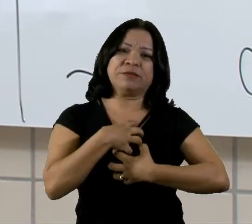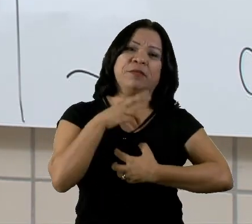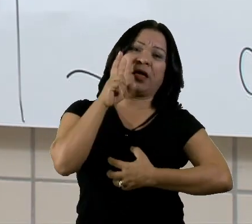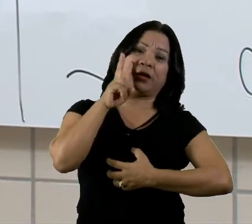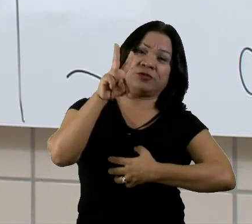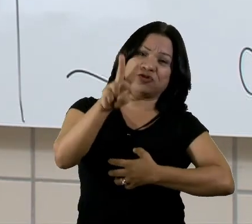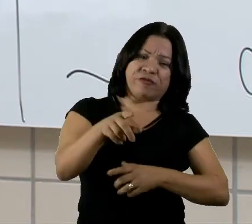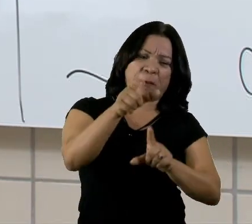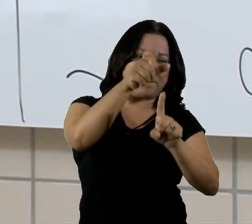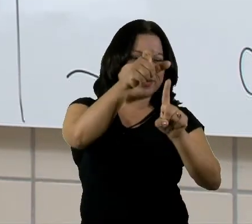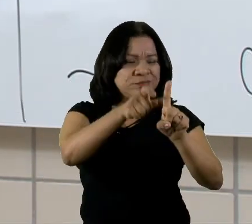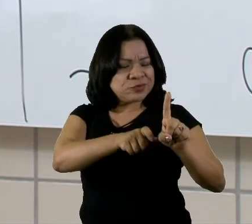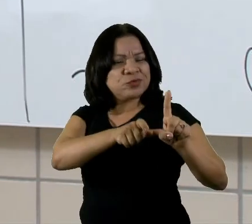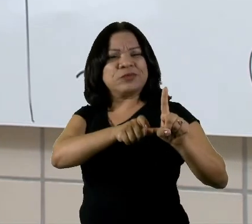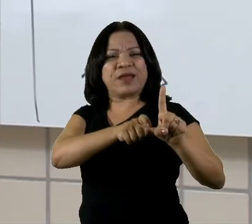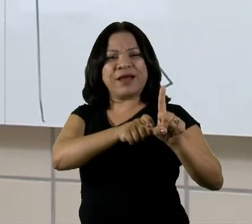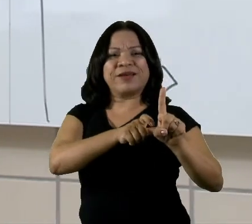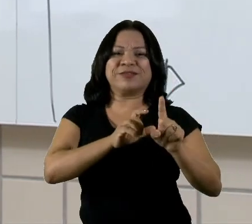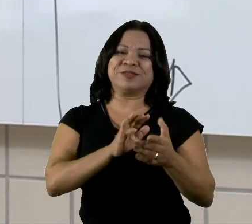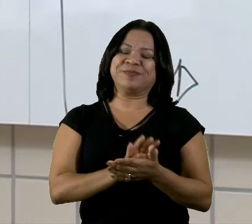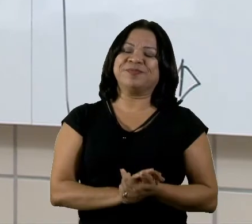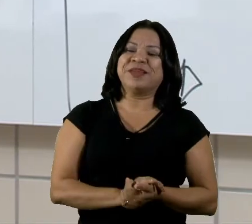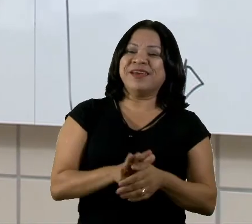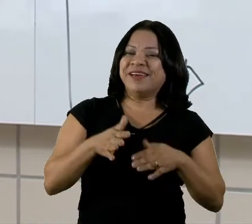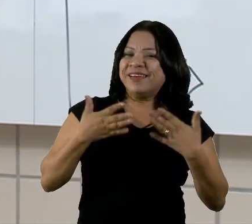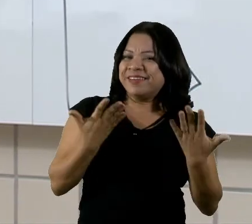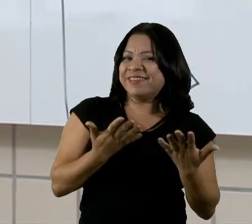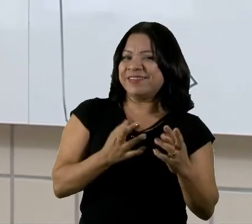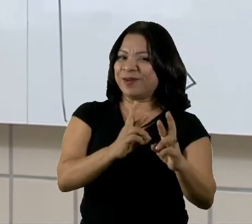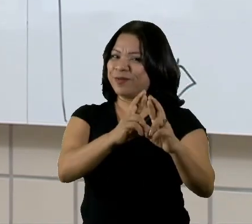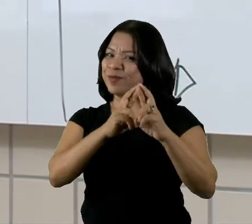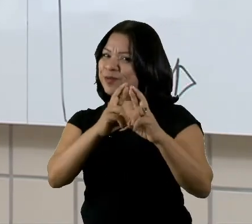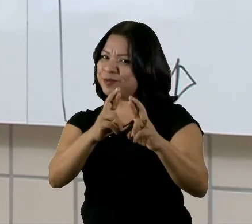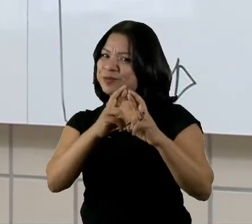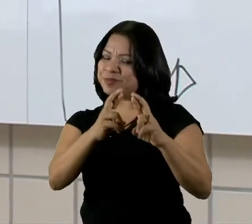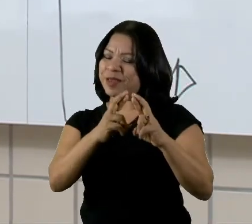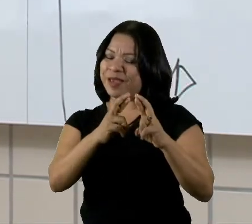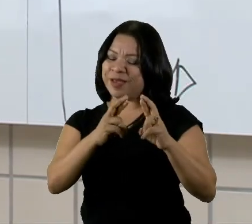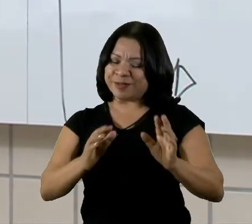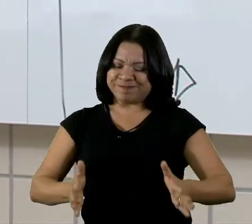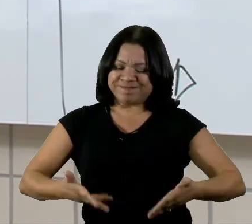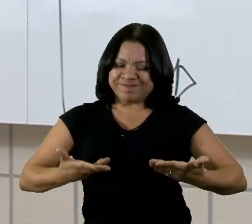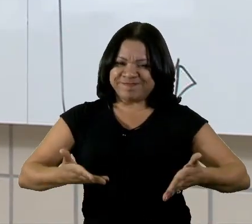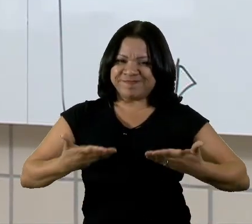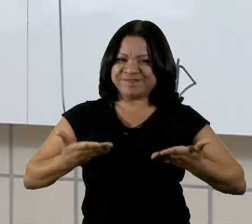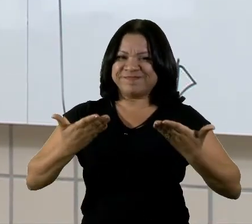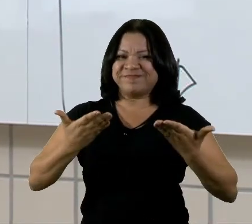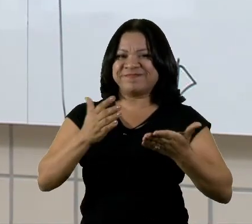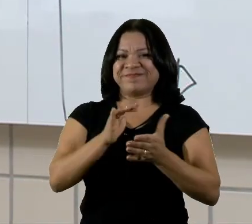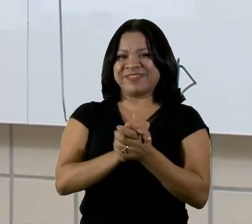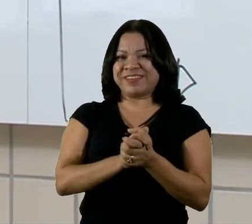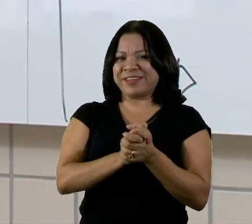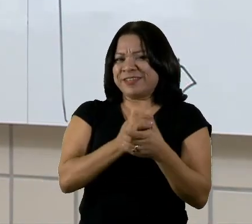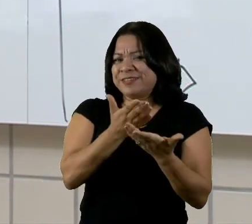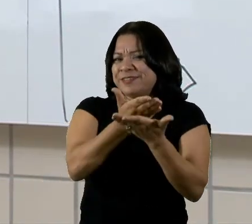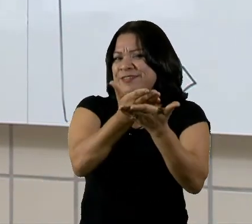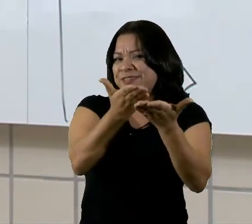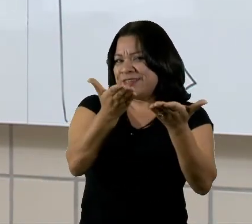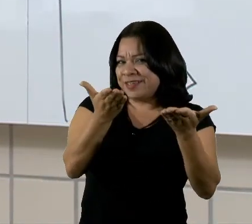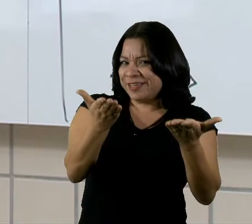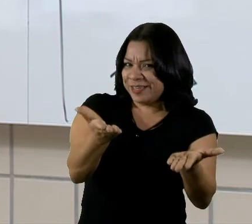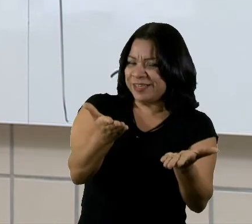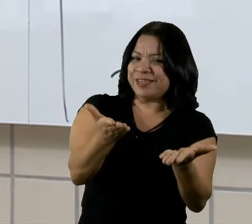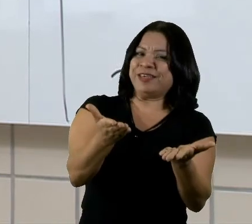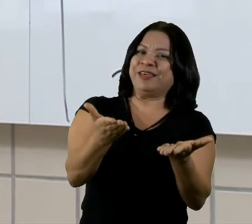naquele momento. Eu espero que essa leitura tenha enriquecido aí o repertório cultural